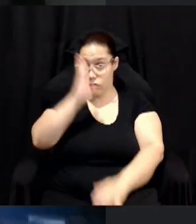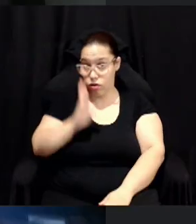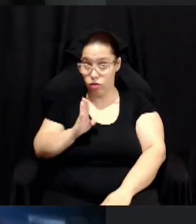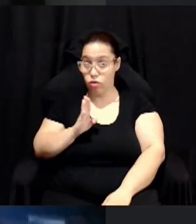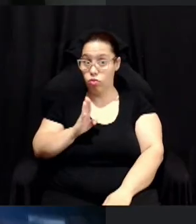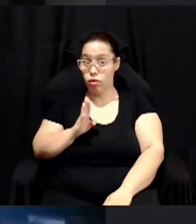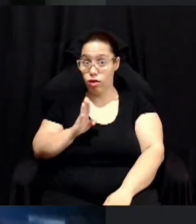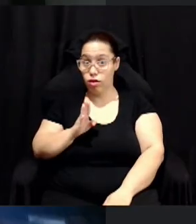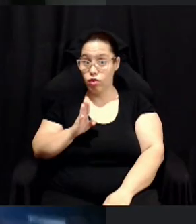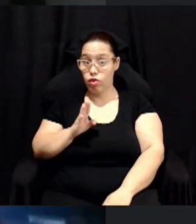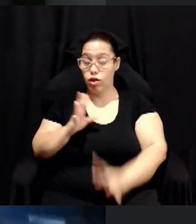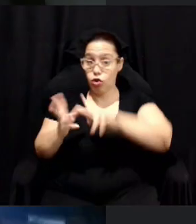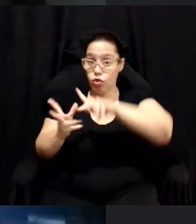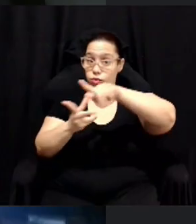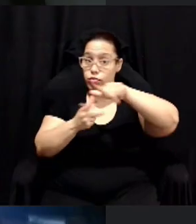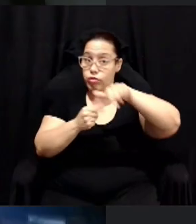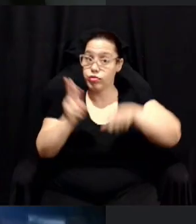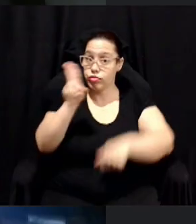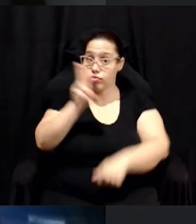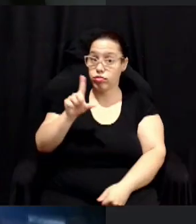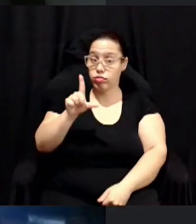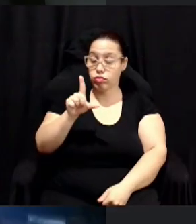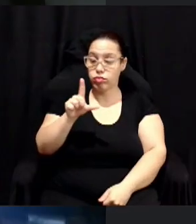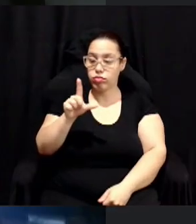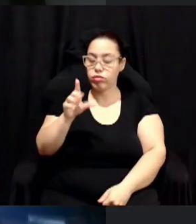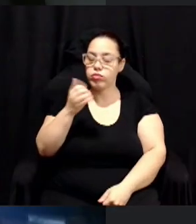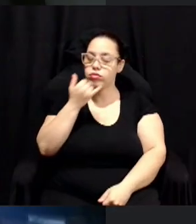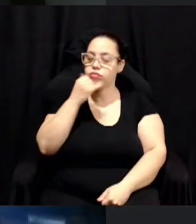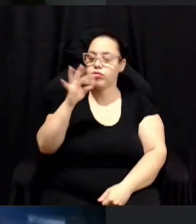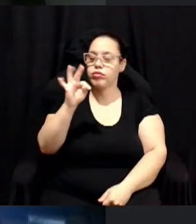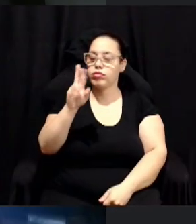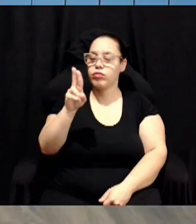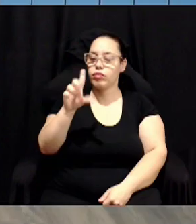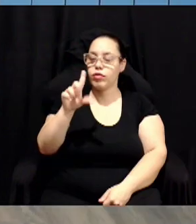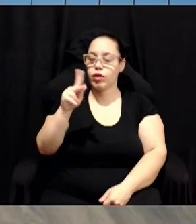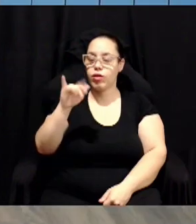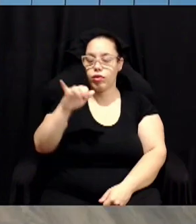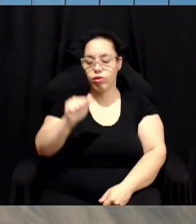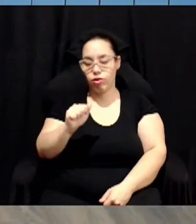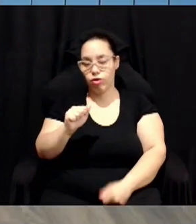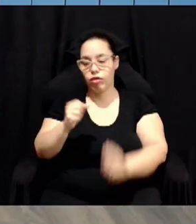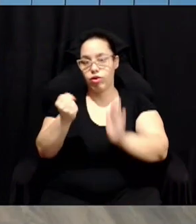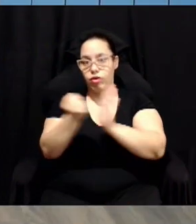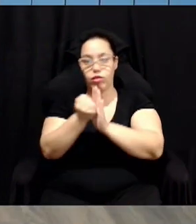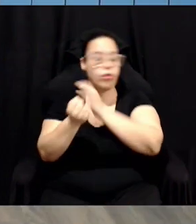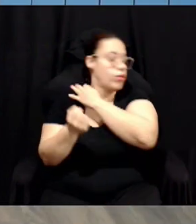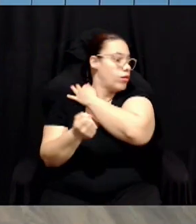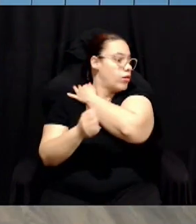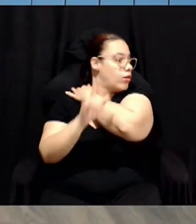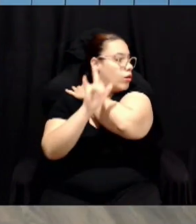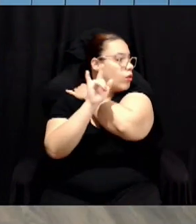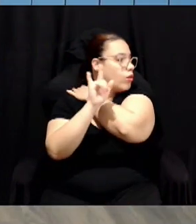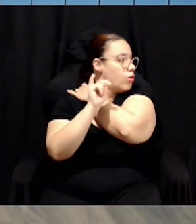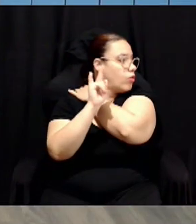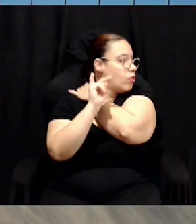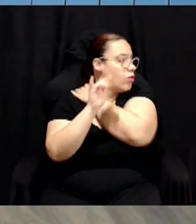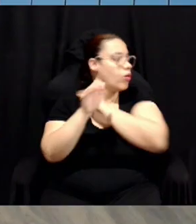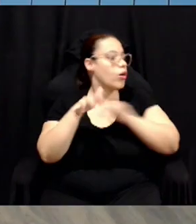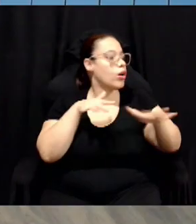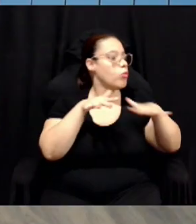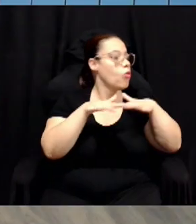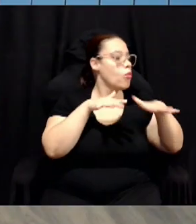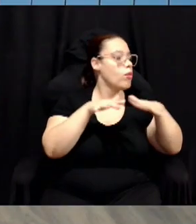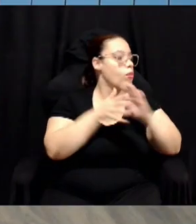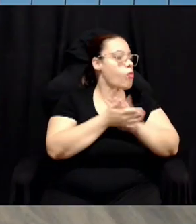no mundo, elas utilizam a tulipa vermelha como símbolo da doença, para representar a doença. O Instagram, né, esse movimento, o que